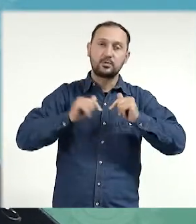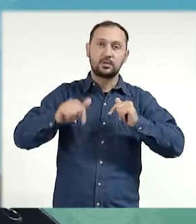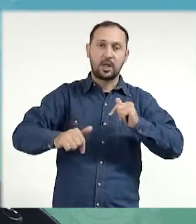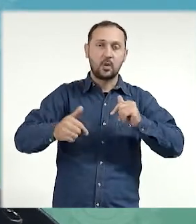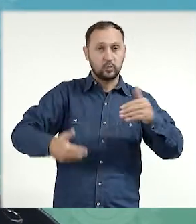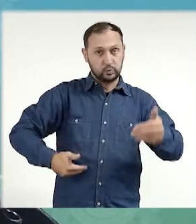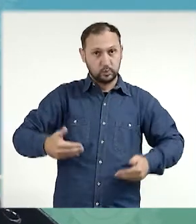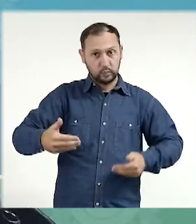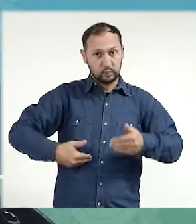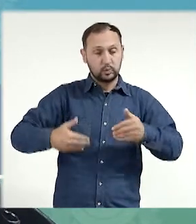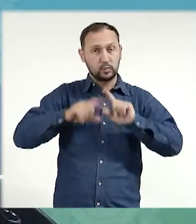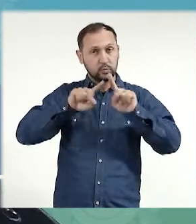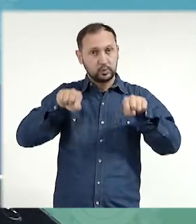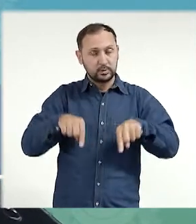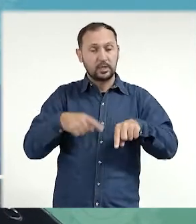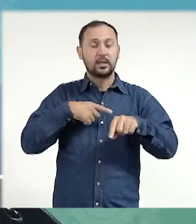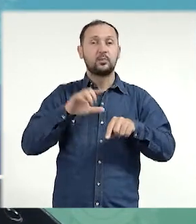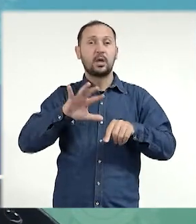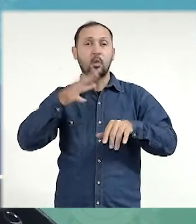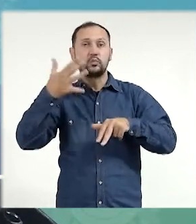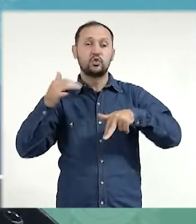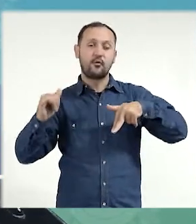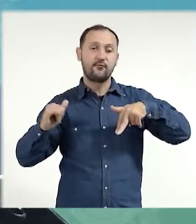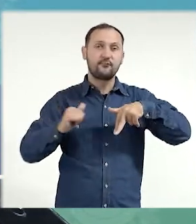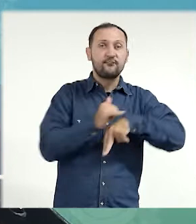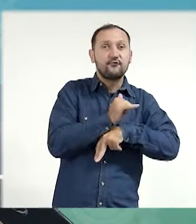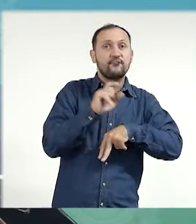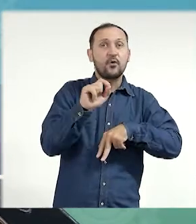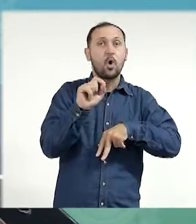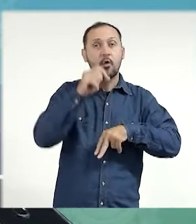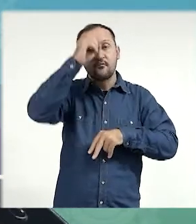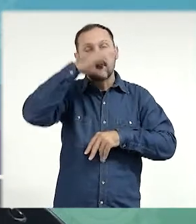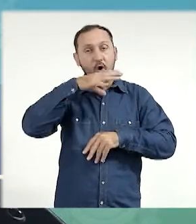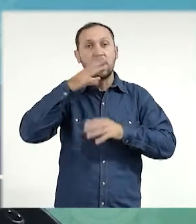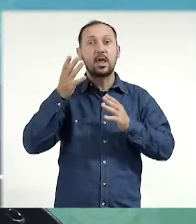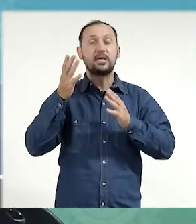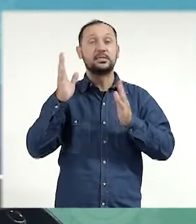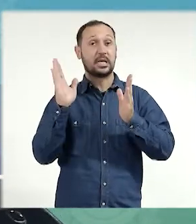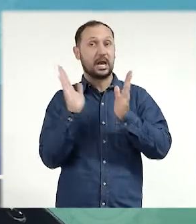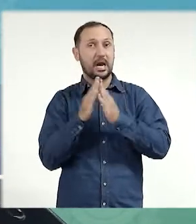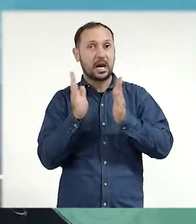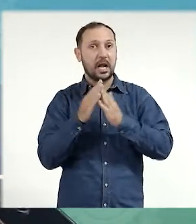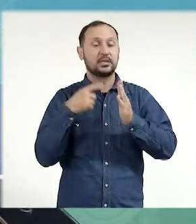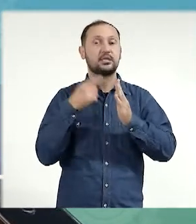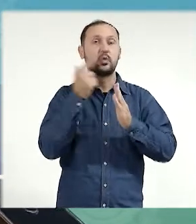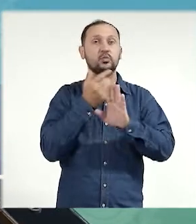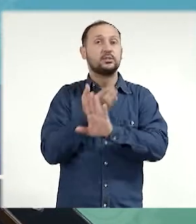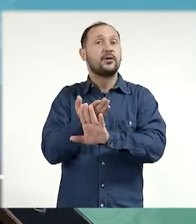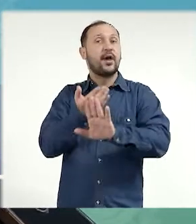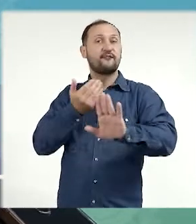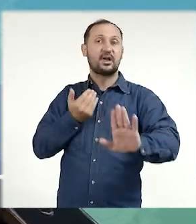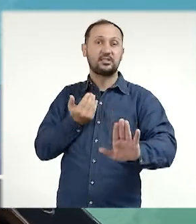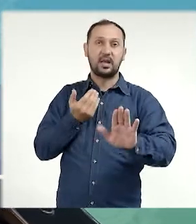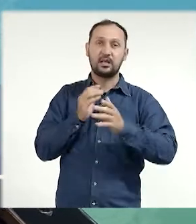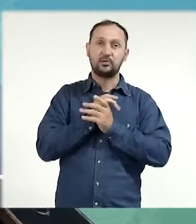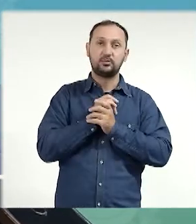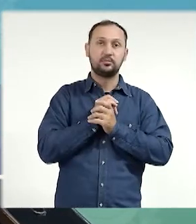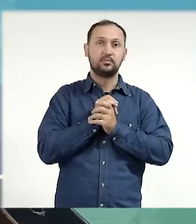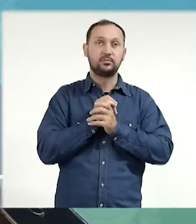violência, principalmente violência sexual ou agressão física na sua casa, ela seja